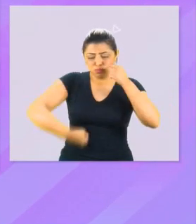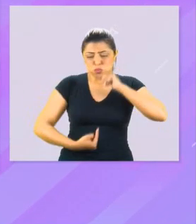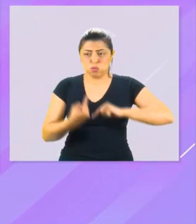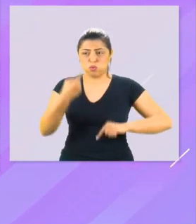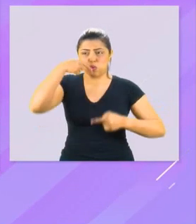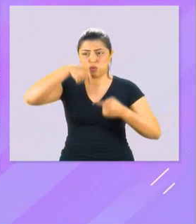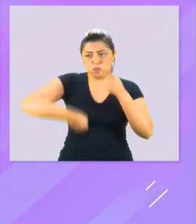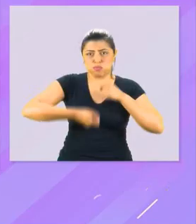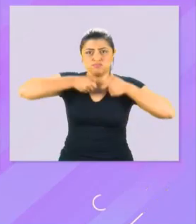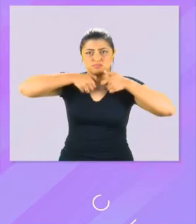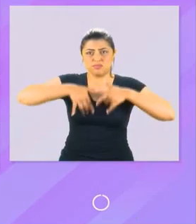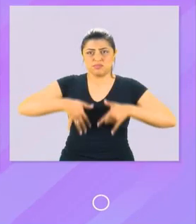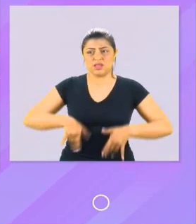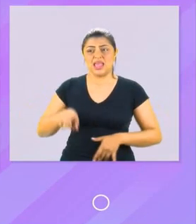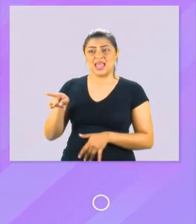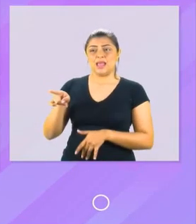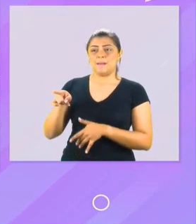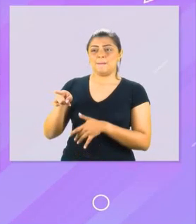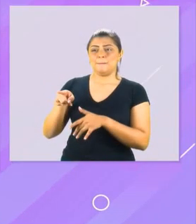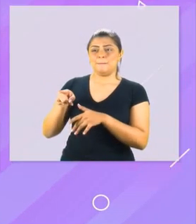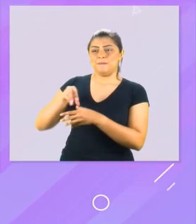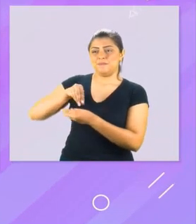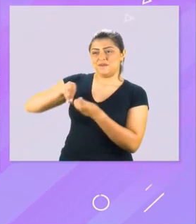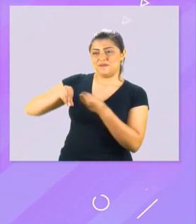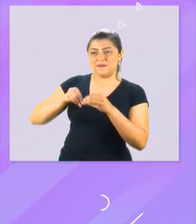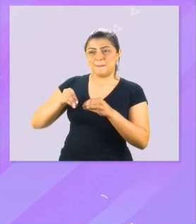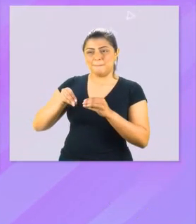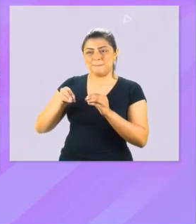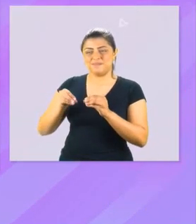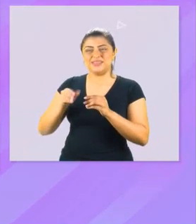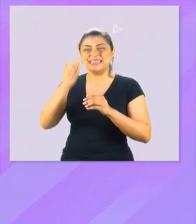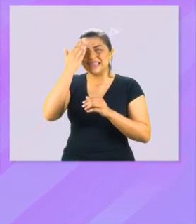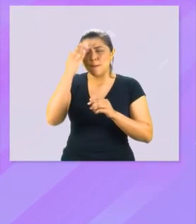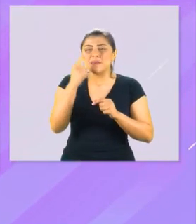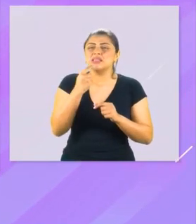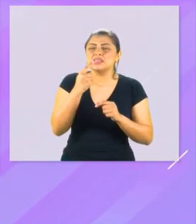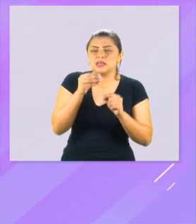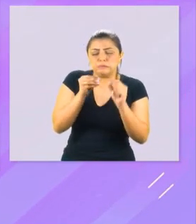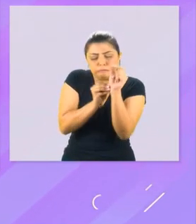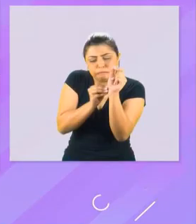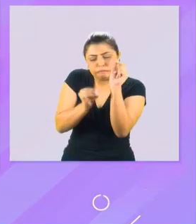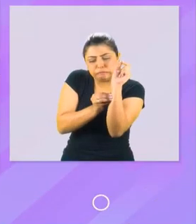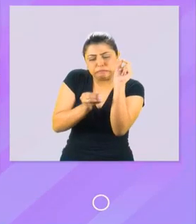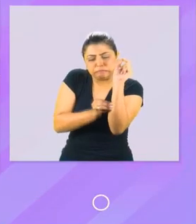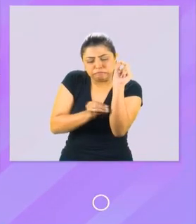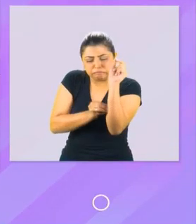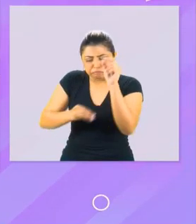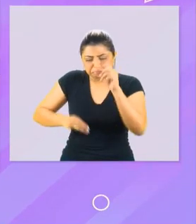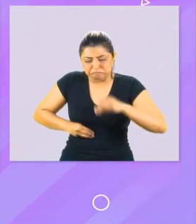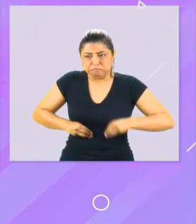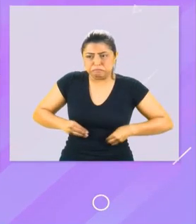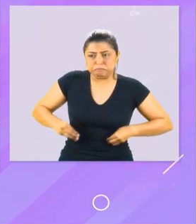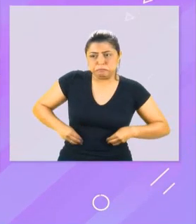colesterol pelos vasos sanguíneos e este colesterol tende a se acumular nos vasos sanguíneos,